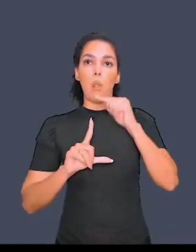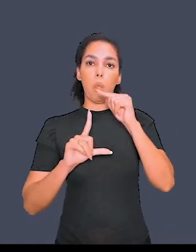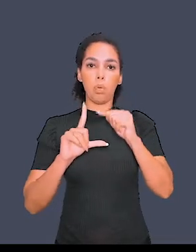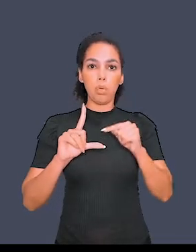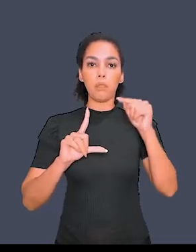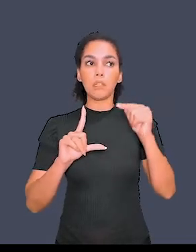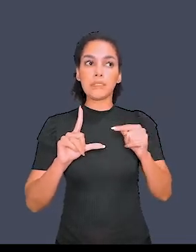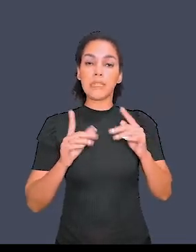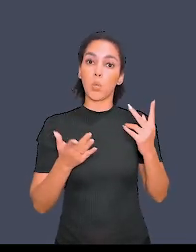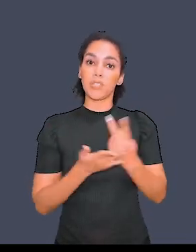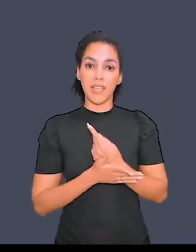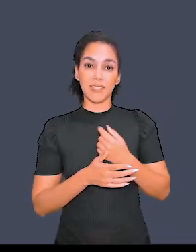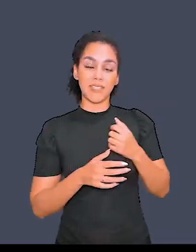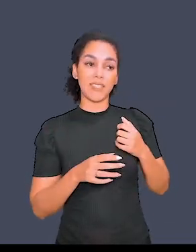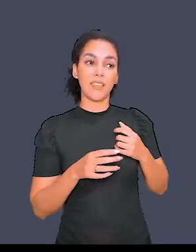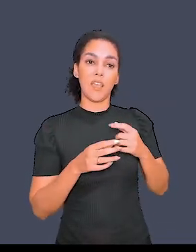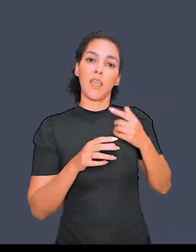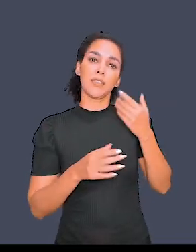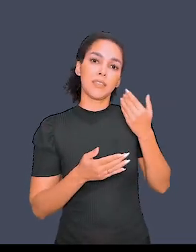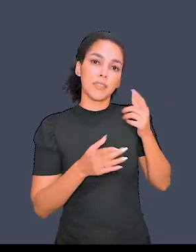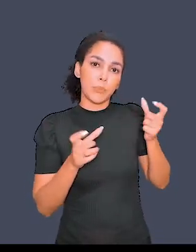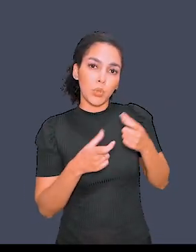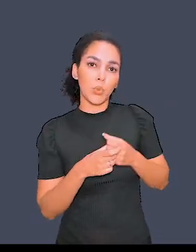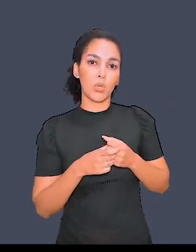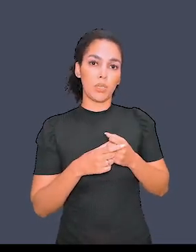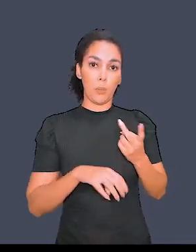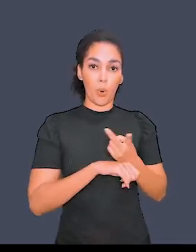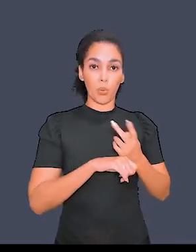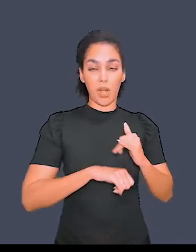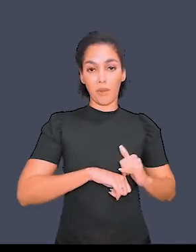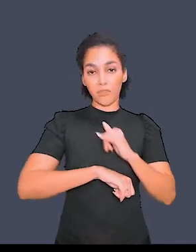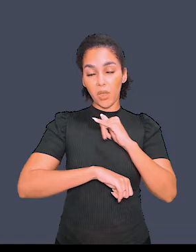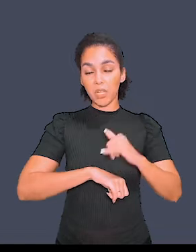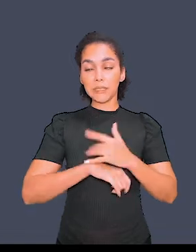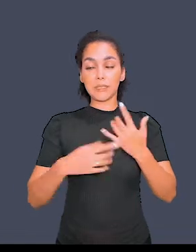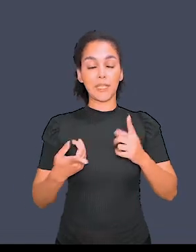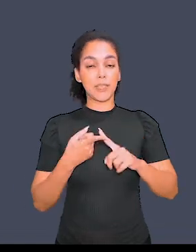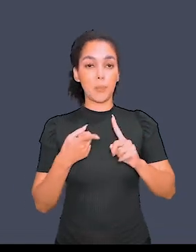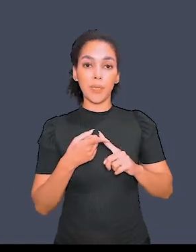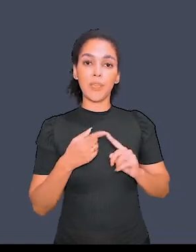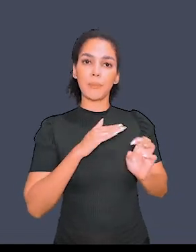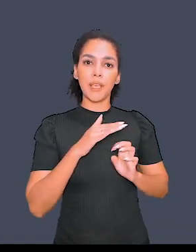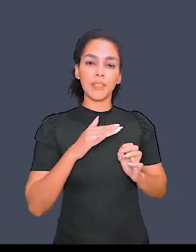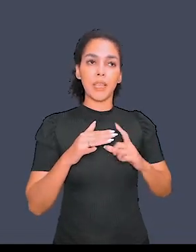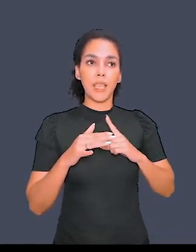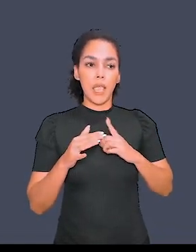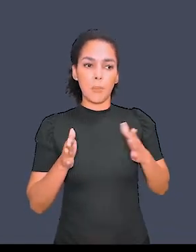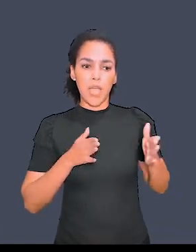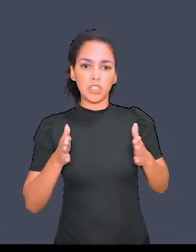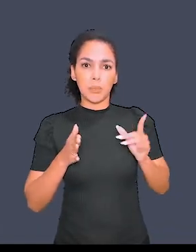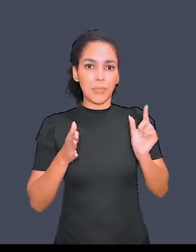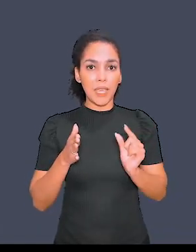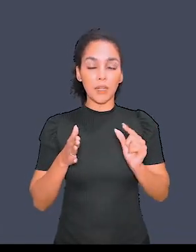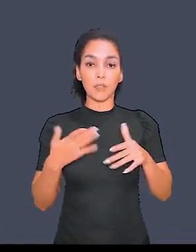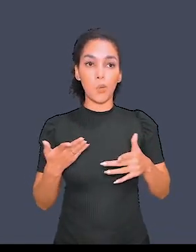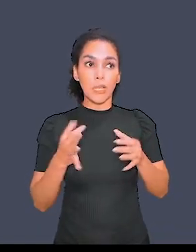esse setor ele vai ter uma queda na sua procura, né, as pessoas vão viajar menos. É um setor que trabalha com margens muito pequenas, então de todos os assentos